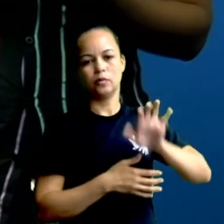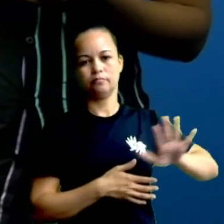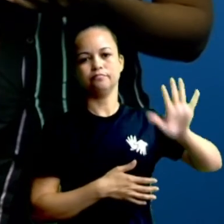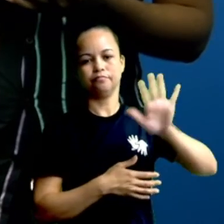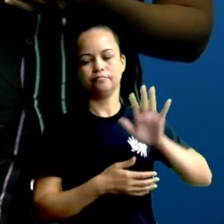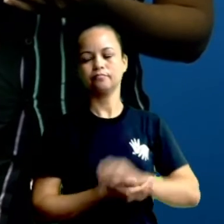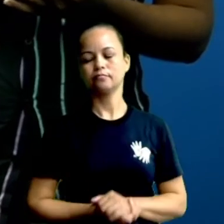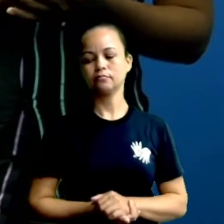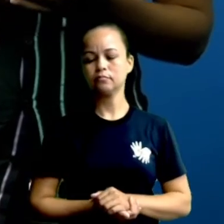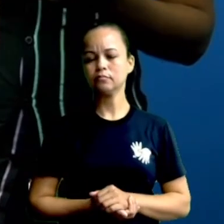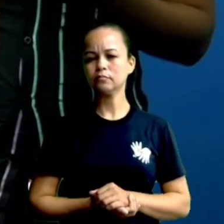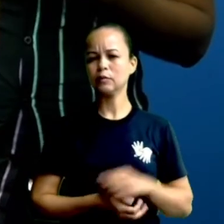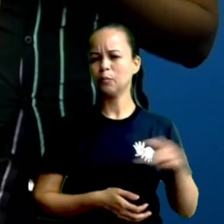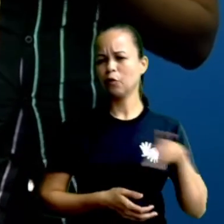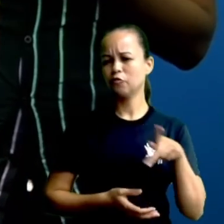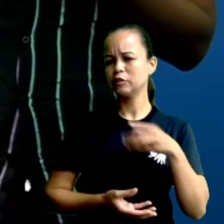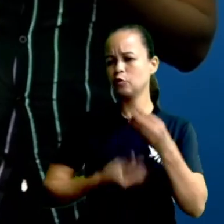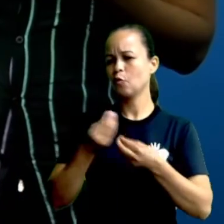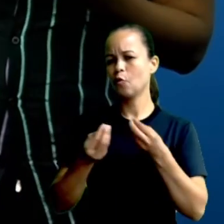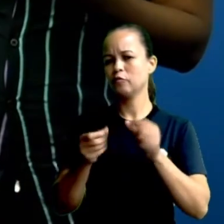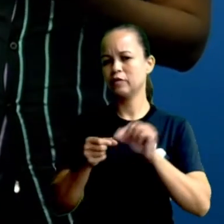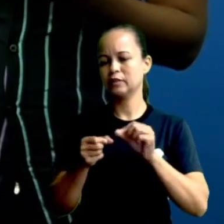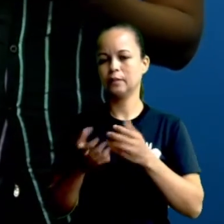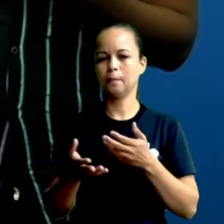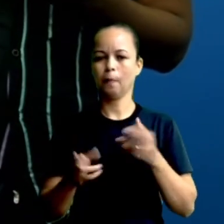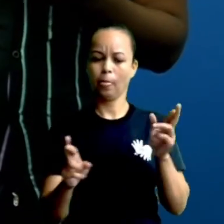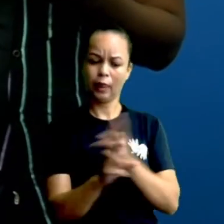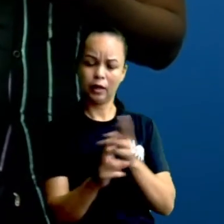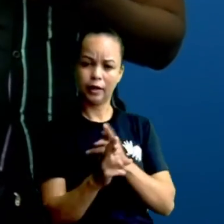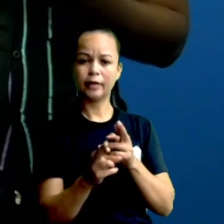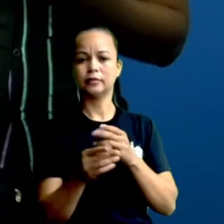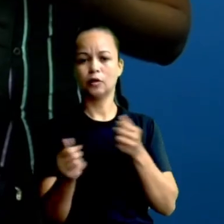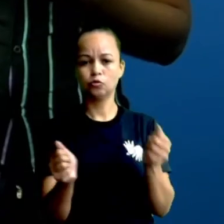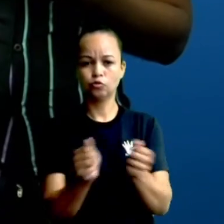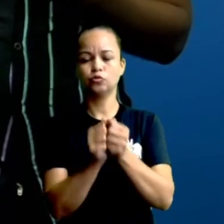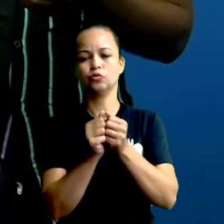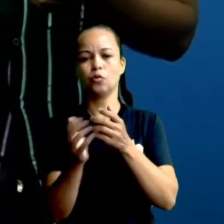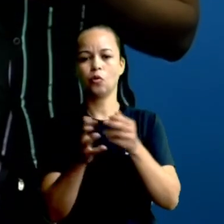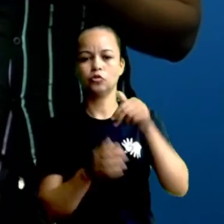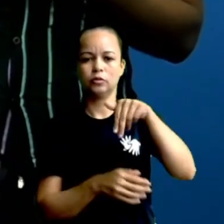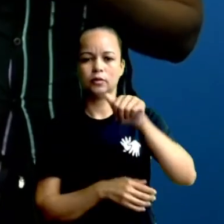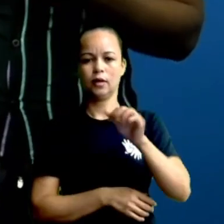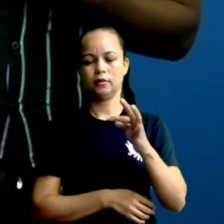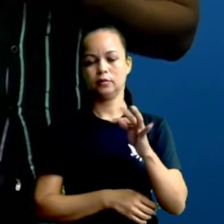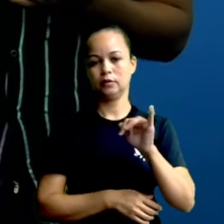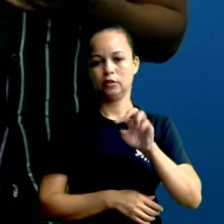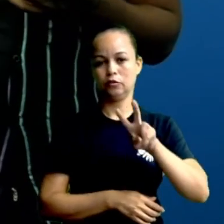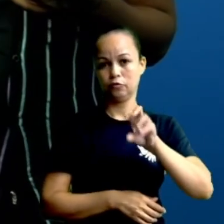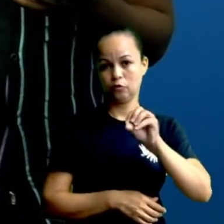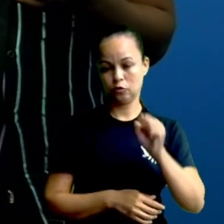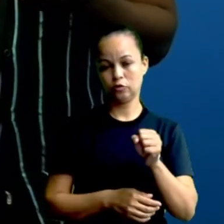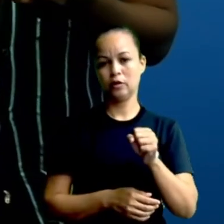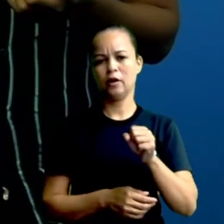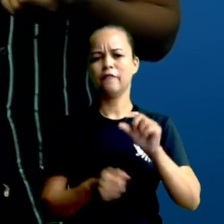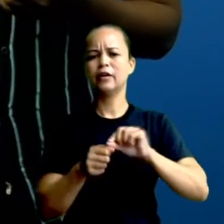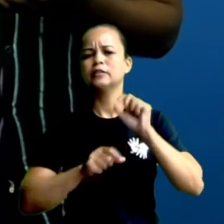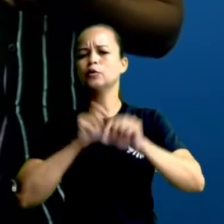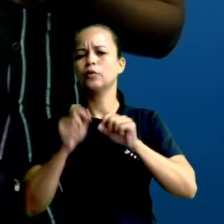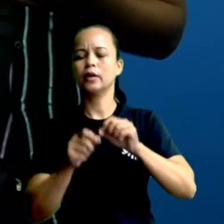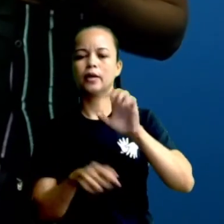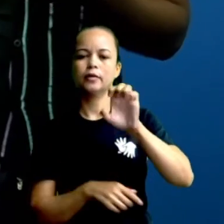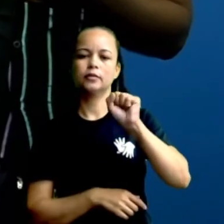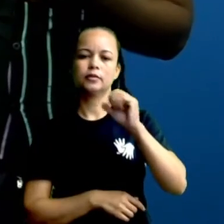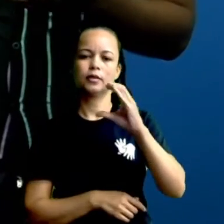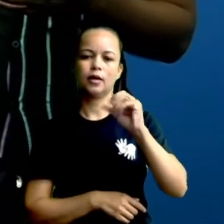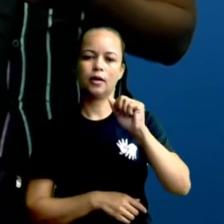Professor, como é que eles faziam isso? Eles faziam através da relação com os nativos locais, né? Eles faziam um escambo, que é uma forma